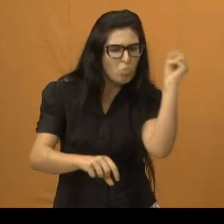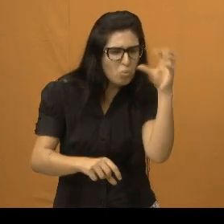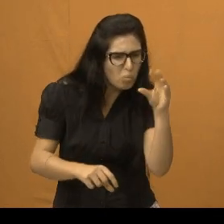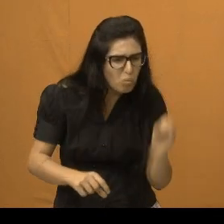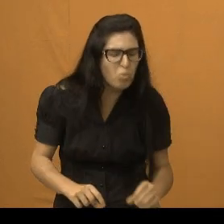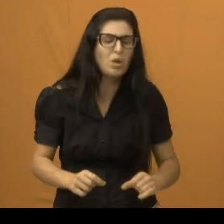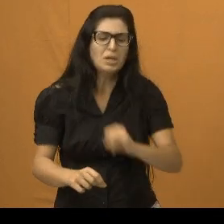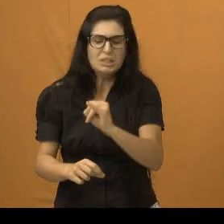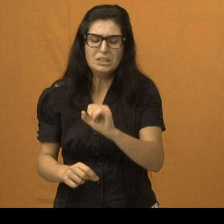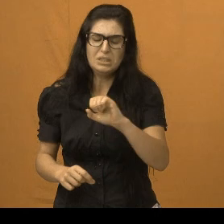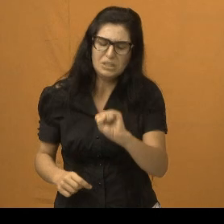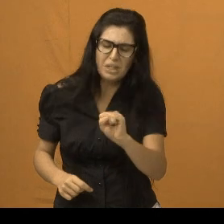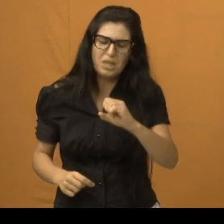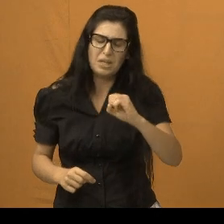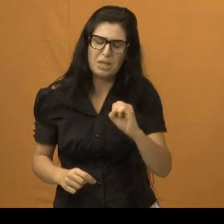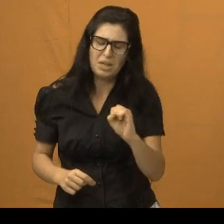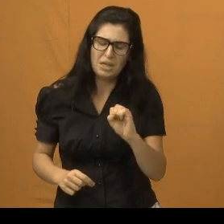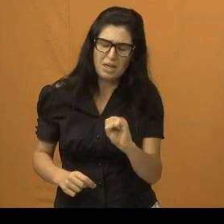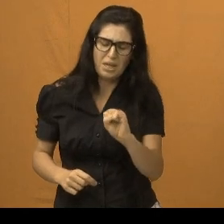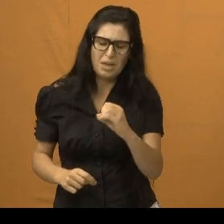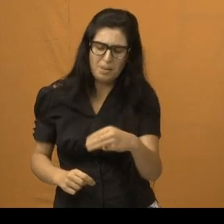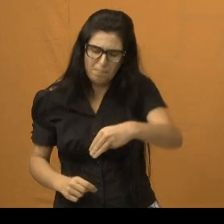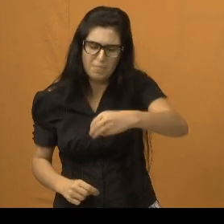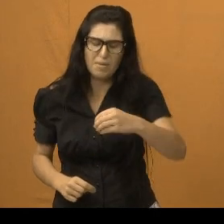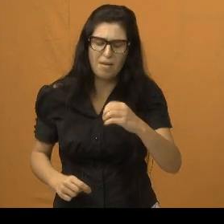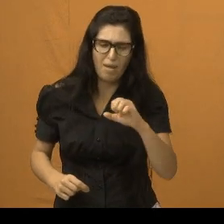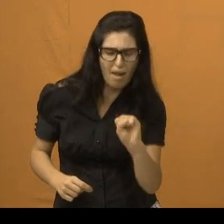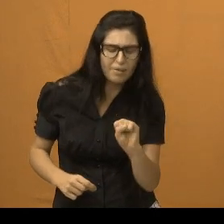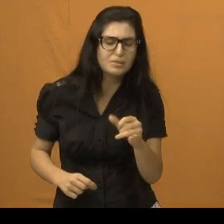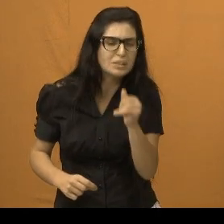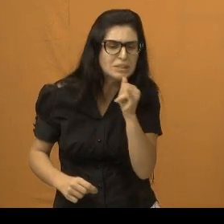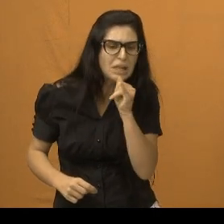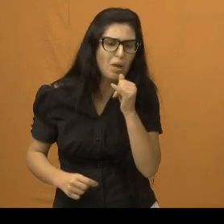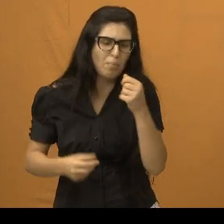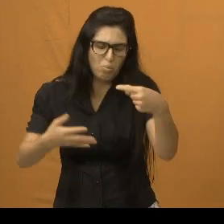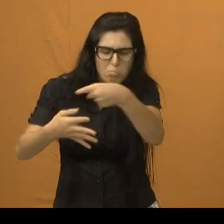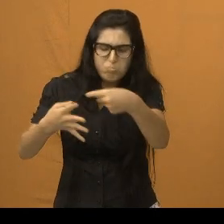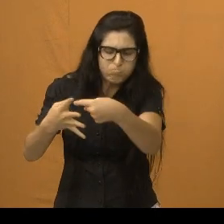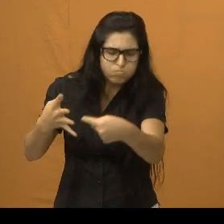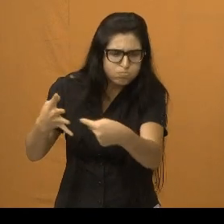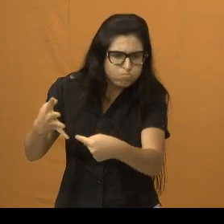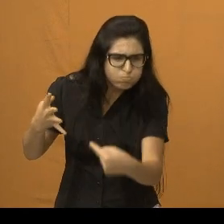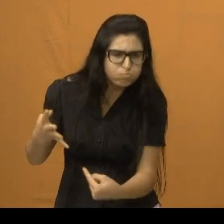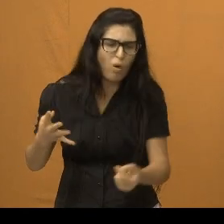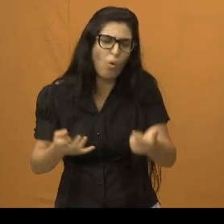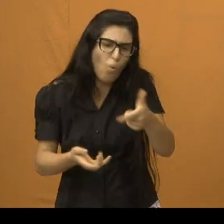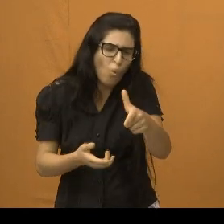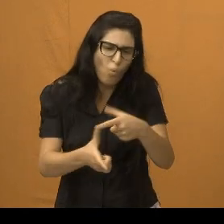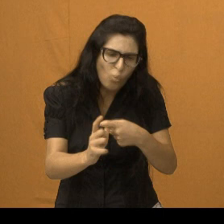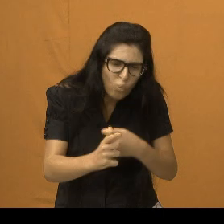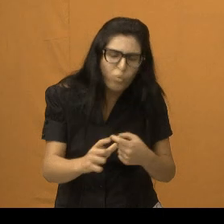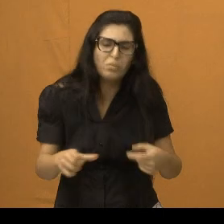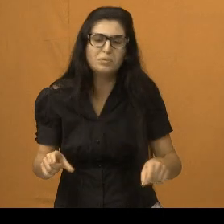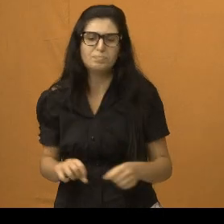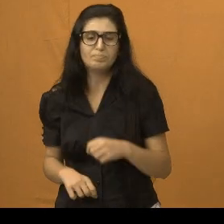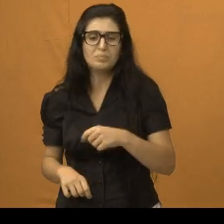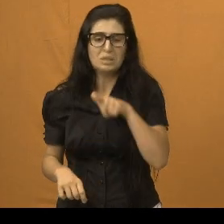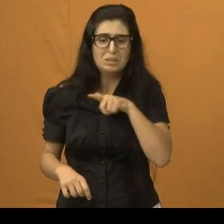de ICMS, cota parte de FPM, que a gente vai distinguir melhor por que desse aumento. Então, tivemos